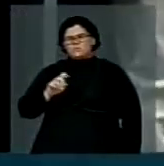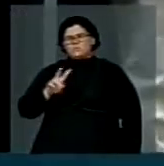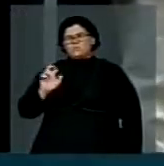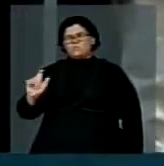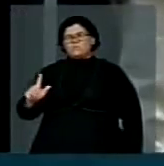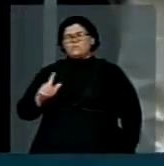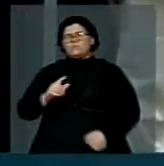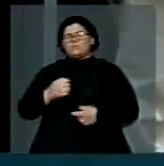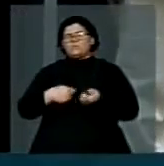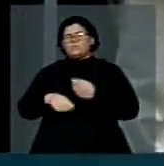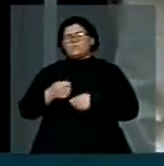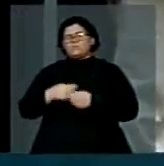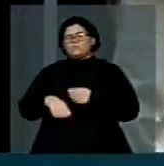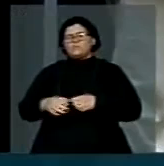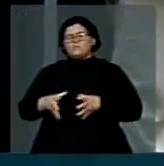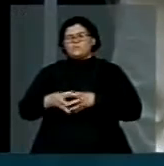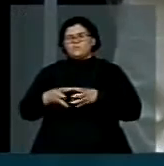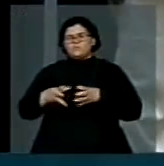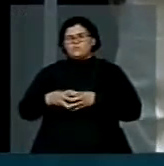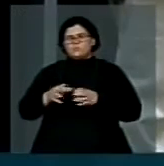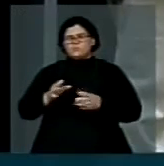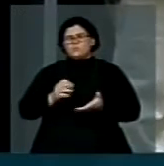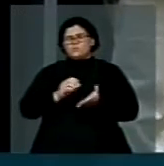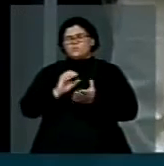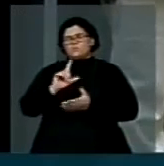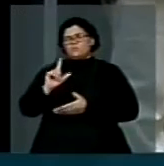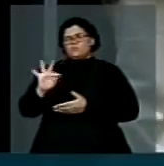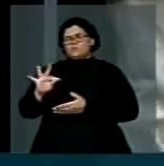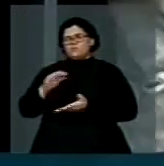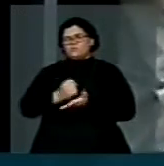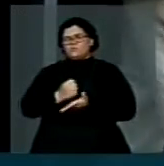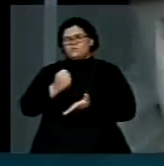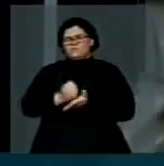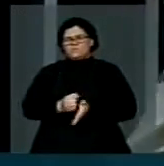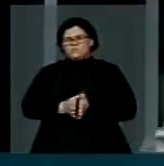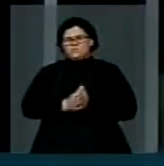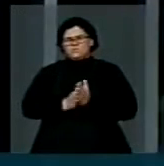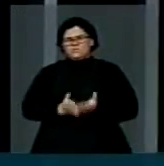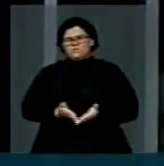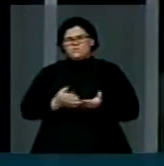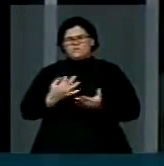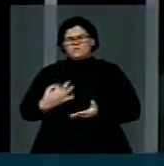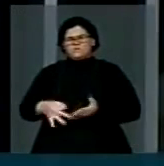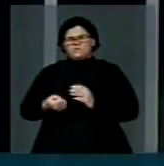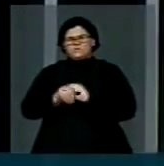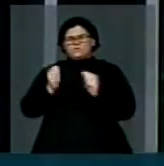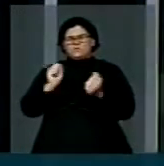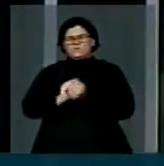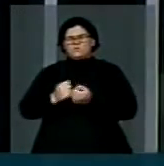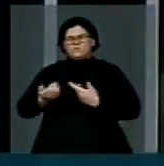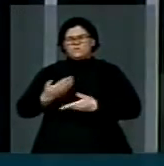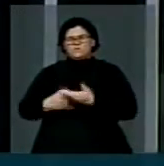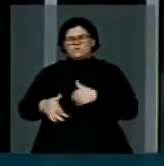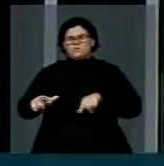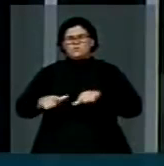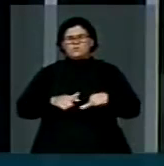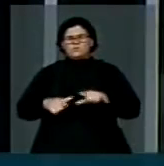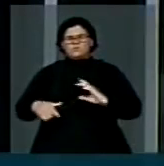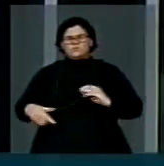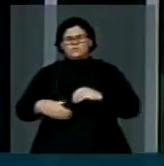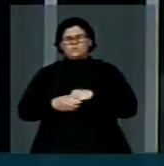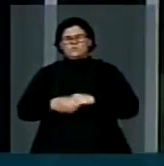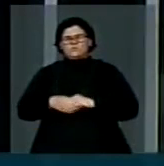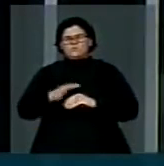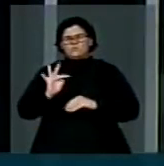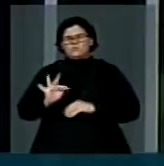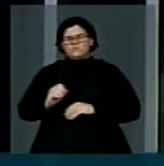a negociação coletiva e a legislação trabalhista adequando-se aos anseios da relação do trabalho dentro de um